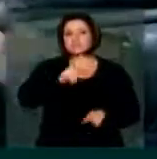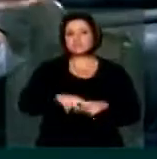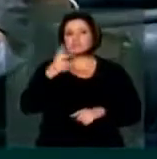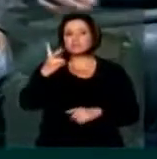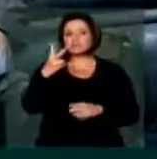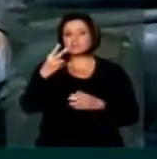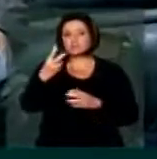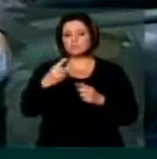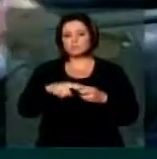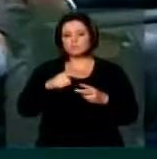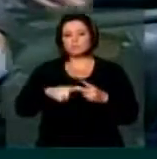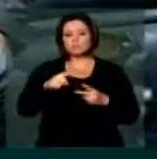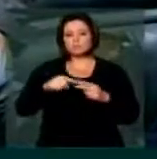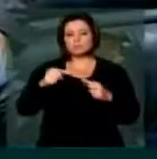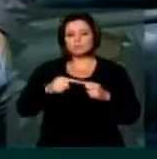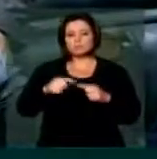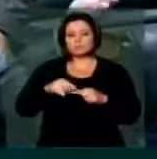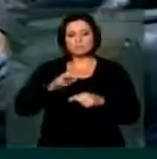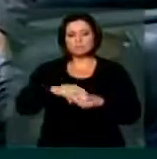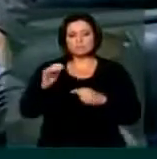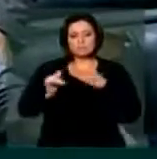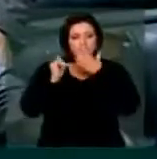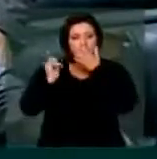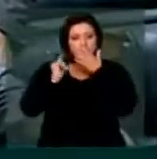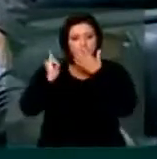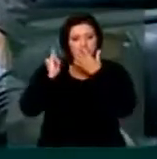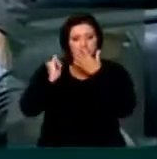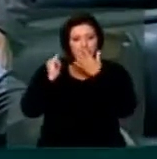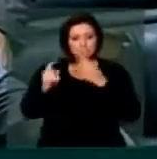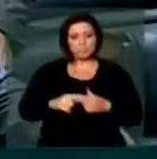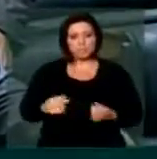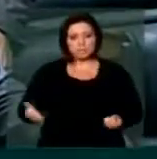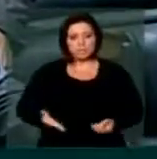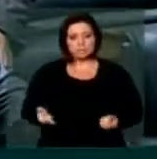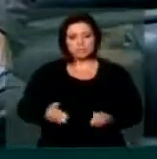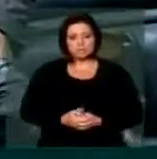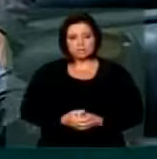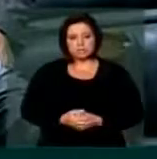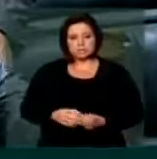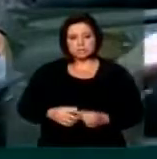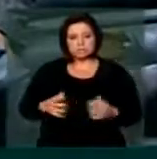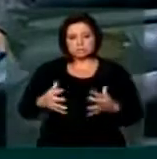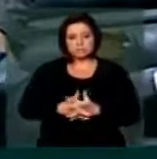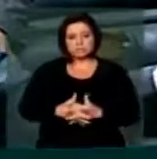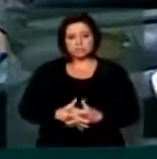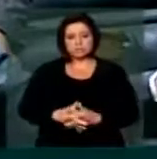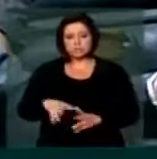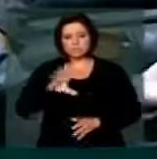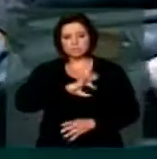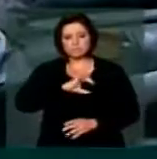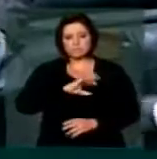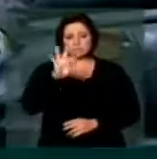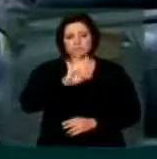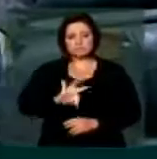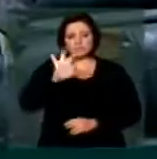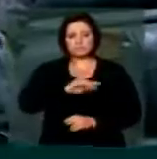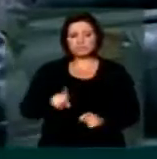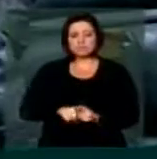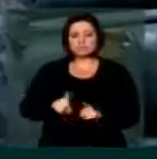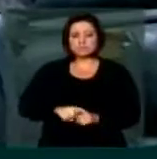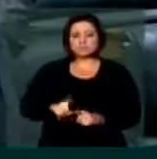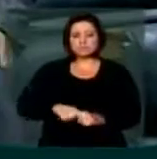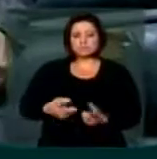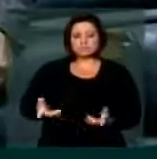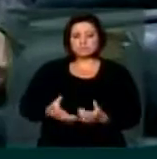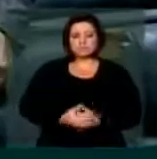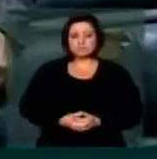duas questões que são legítimas, que são importantes, mas que não podem nesse momento impedir que os policiais federais recebam o